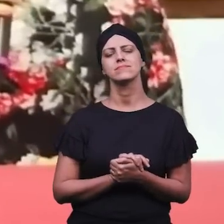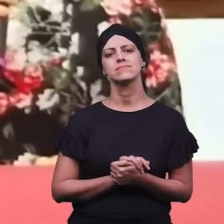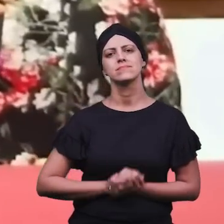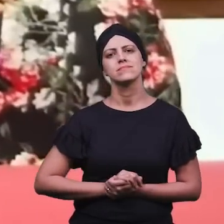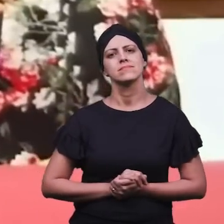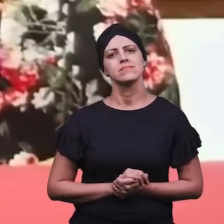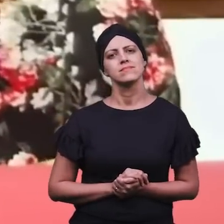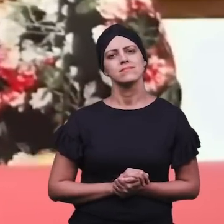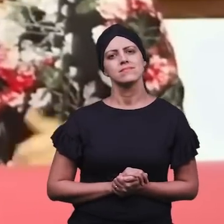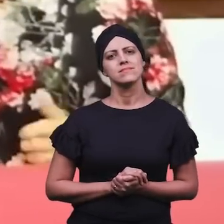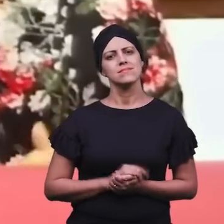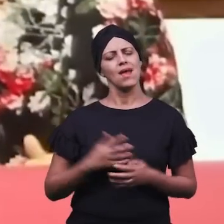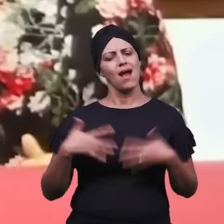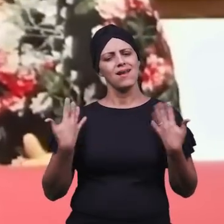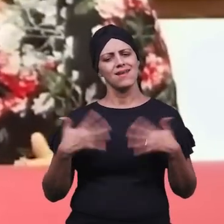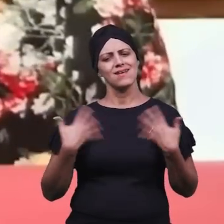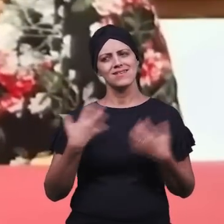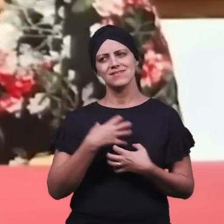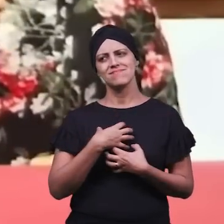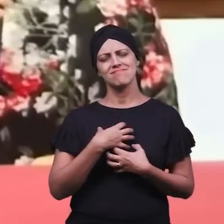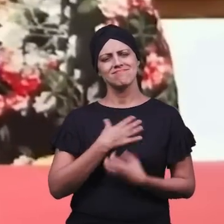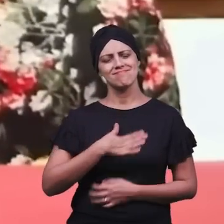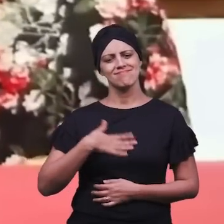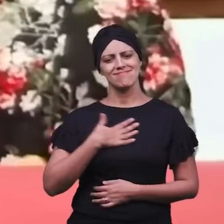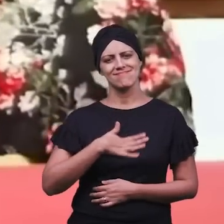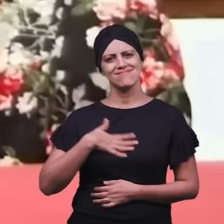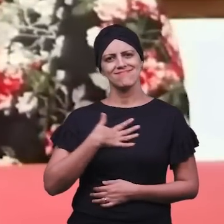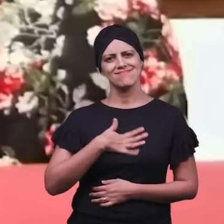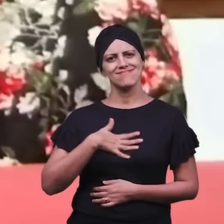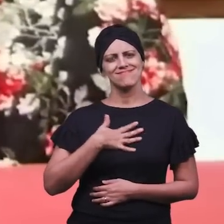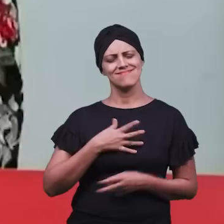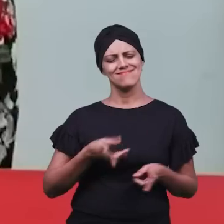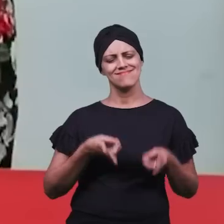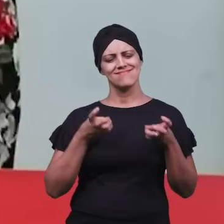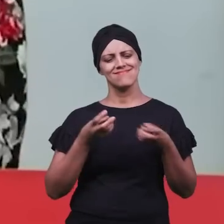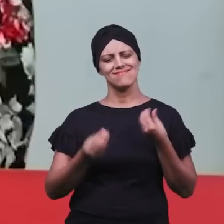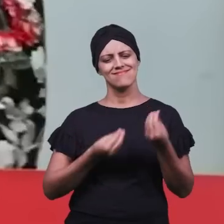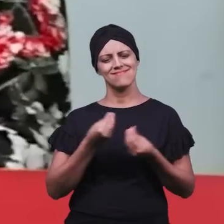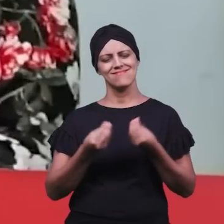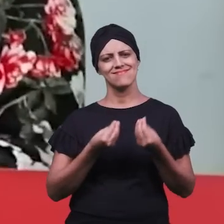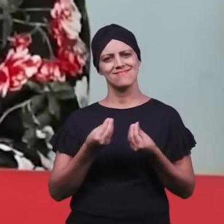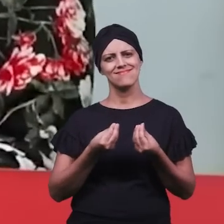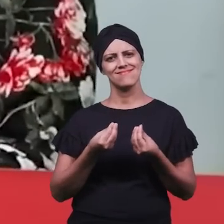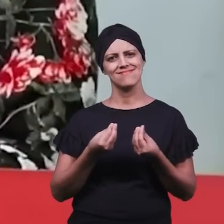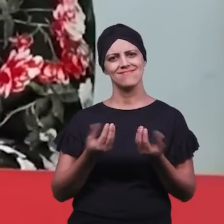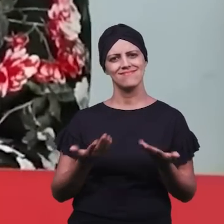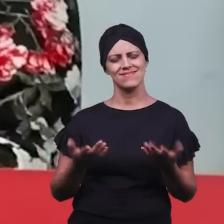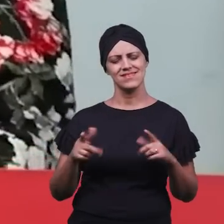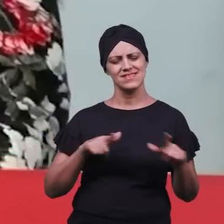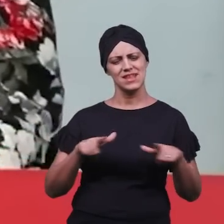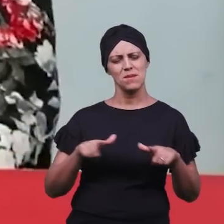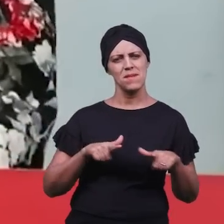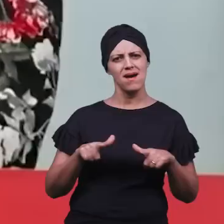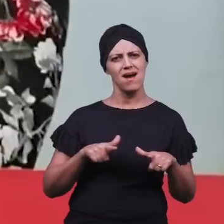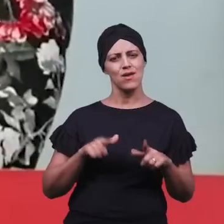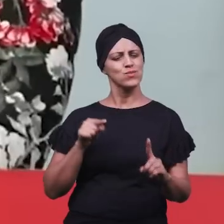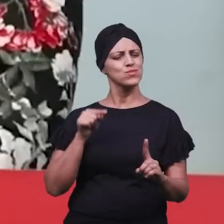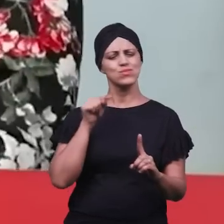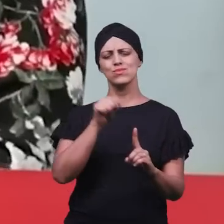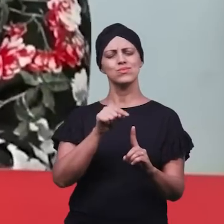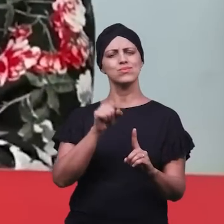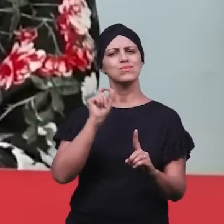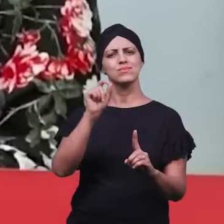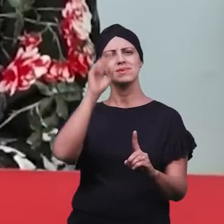e tem sido uma alegria, uma satisfação de vermos o trabalho que o